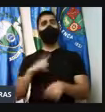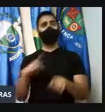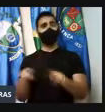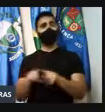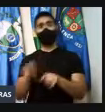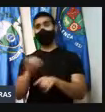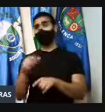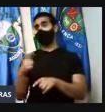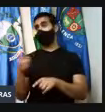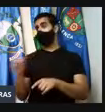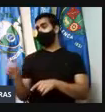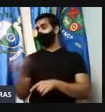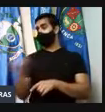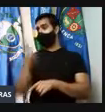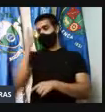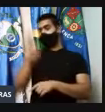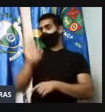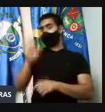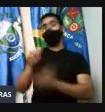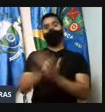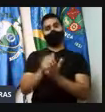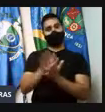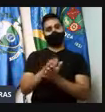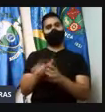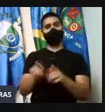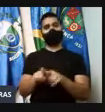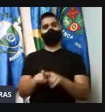penalidades pela não vinda.